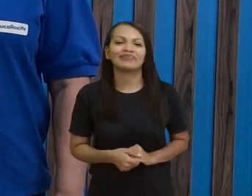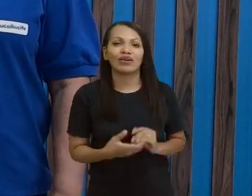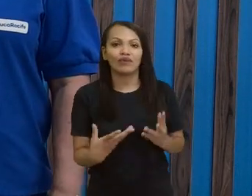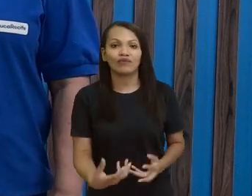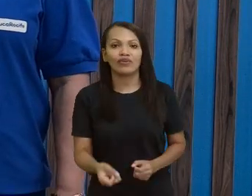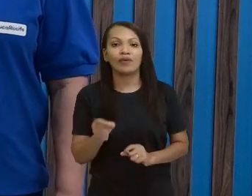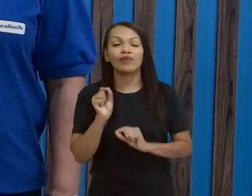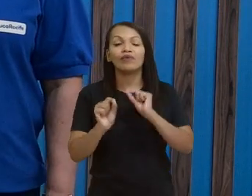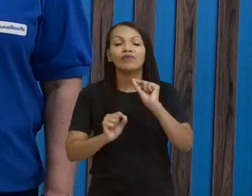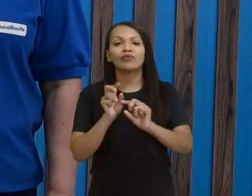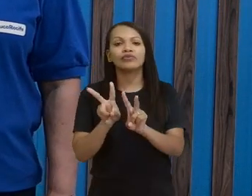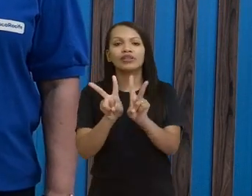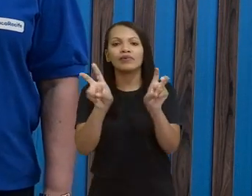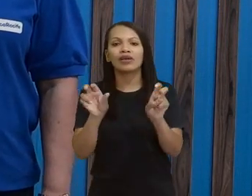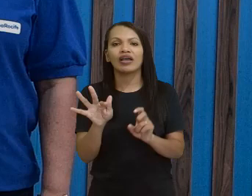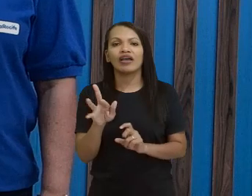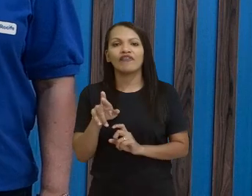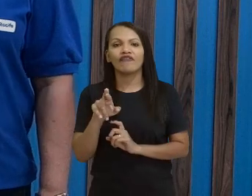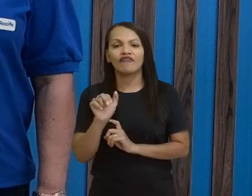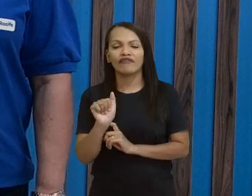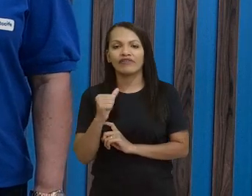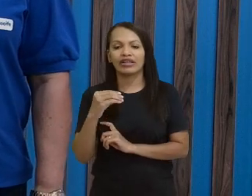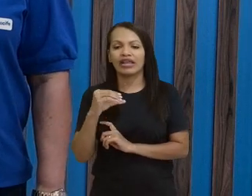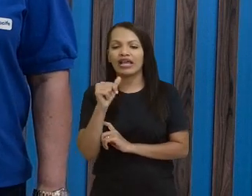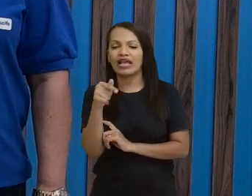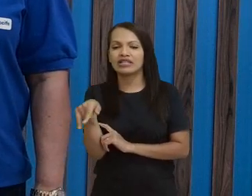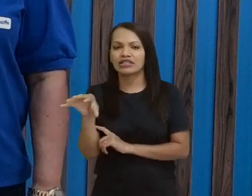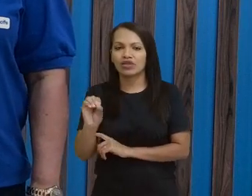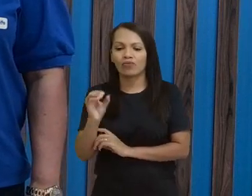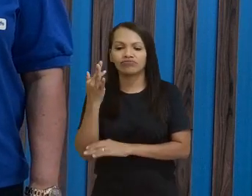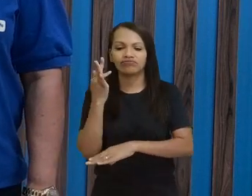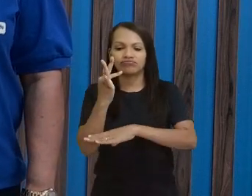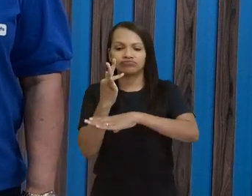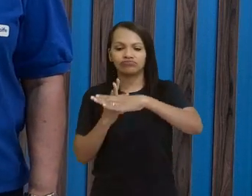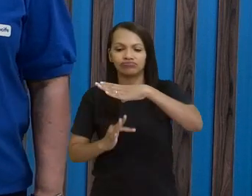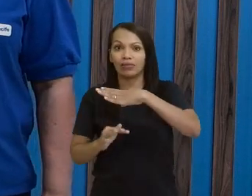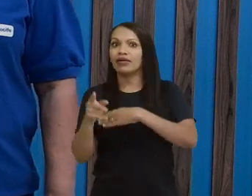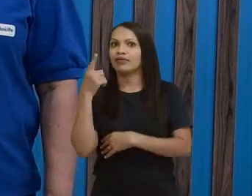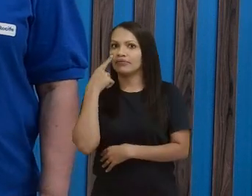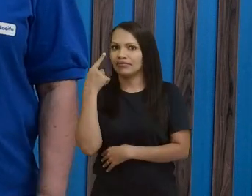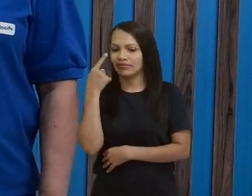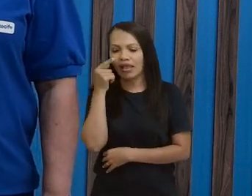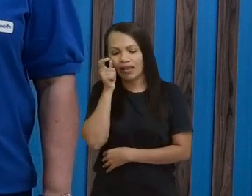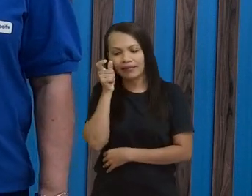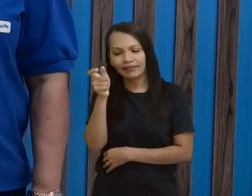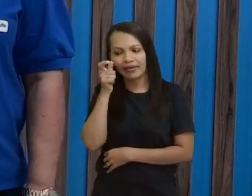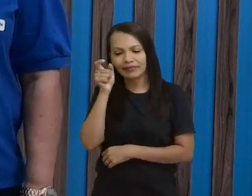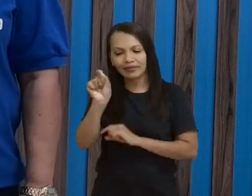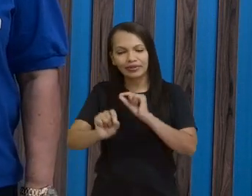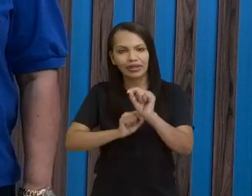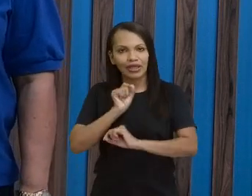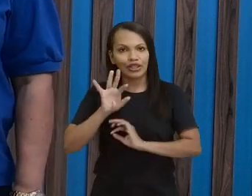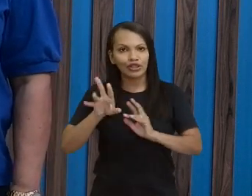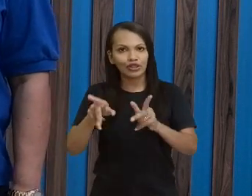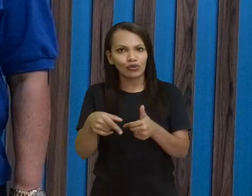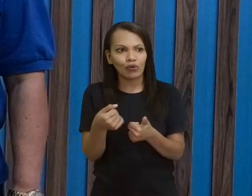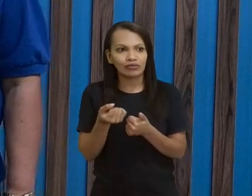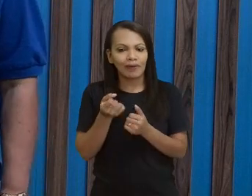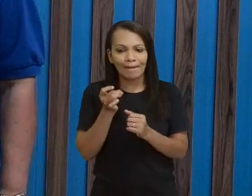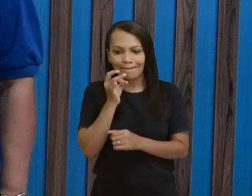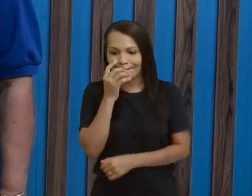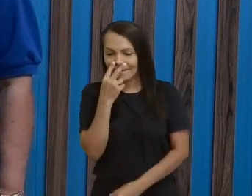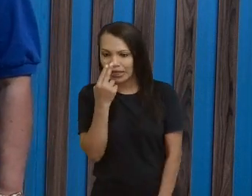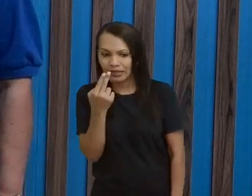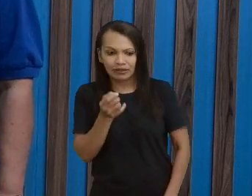ver frações. Olha, é um assunto interessante, não é? Que todo mundo fica apavorado